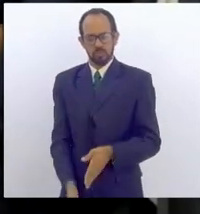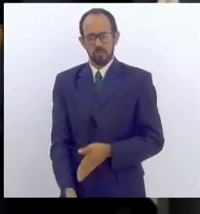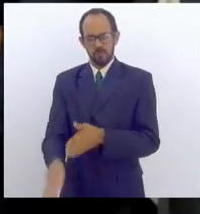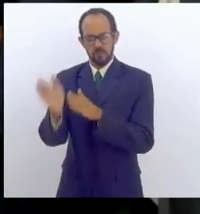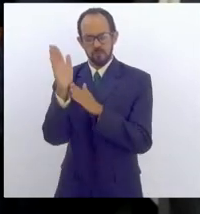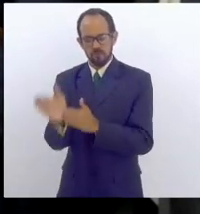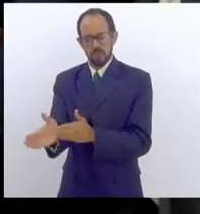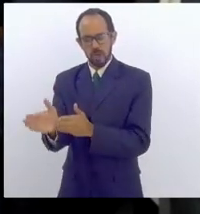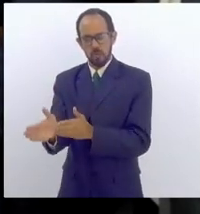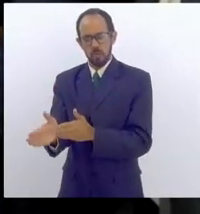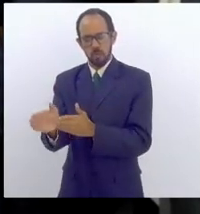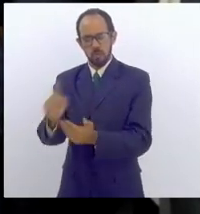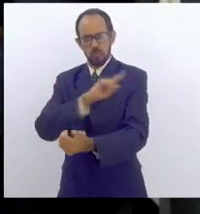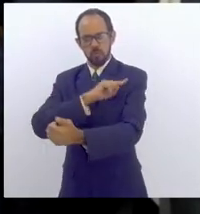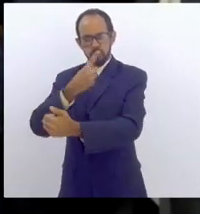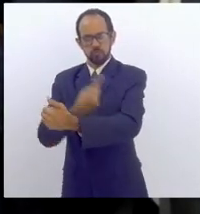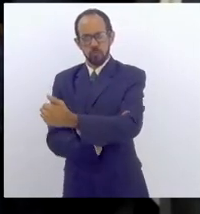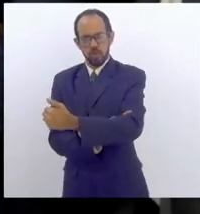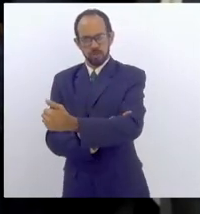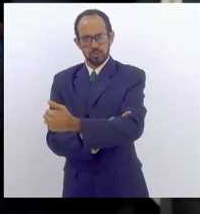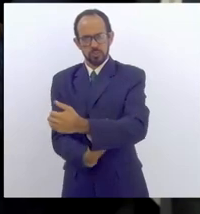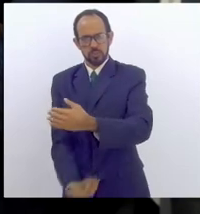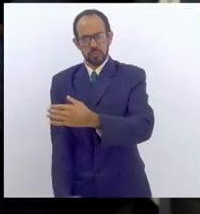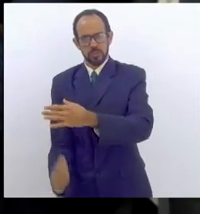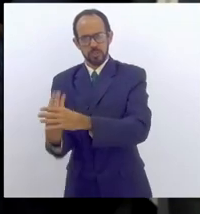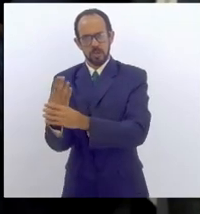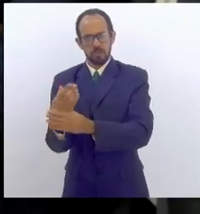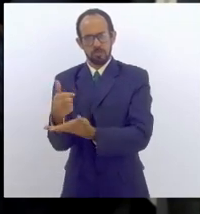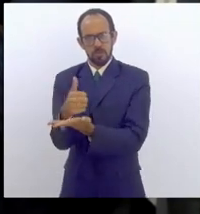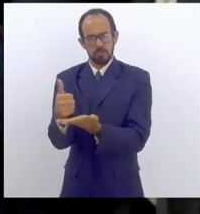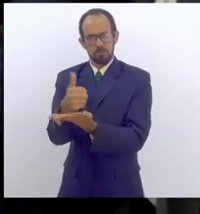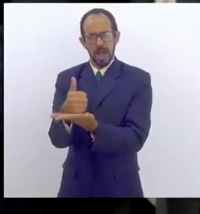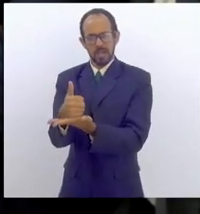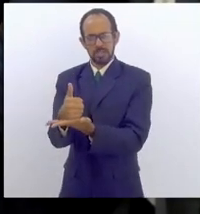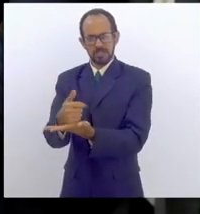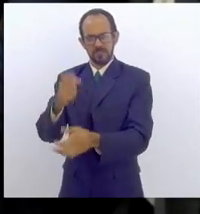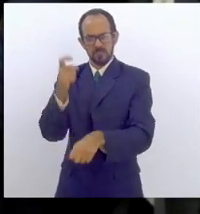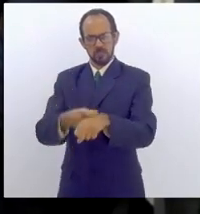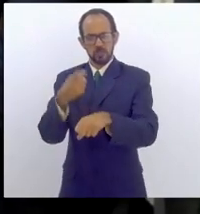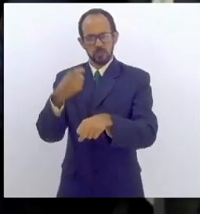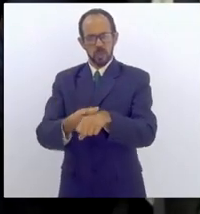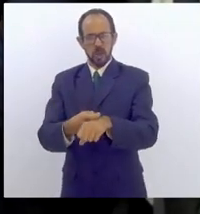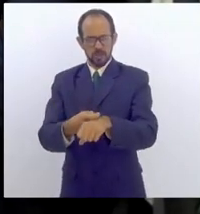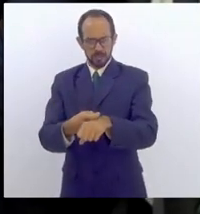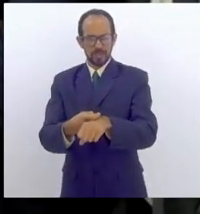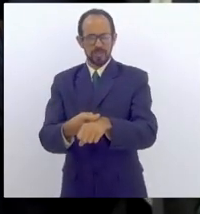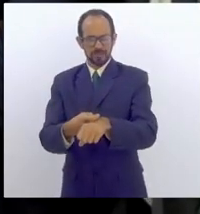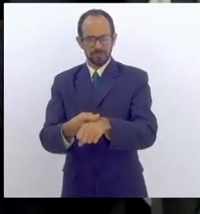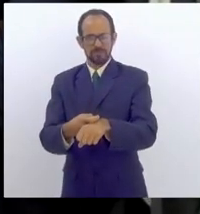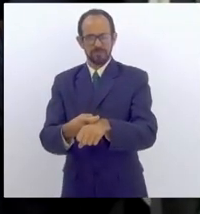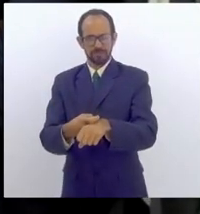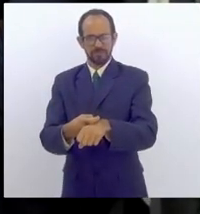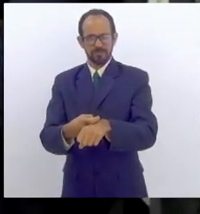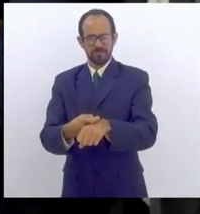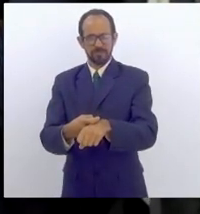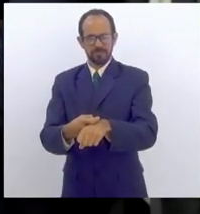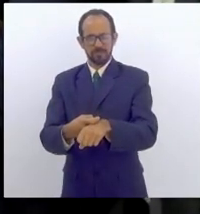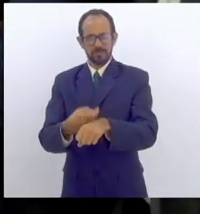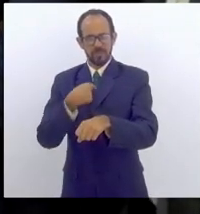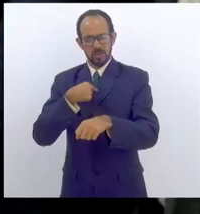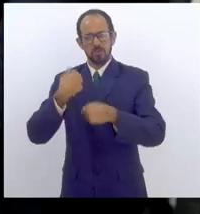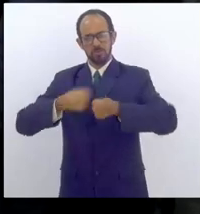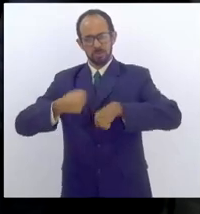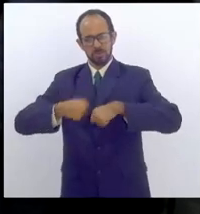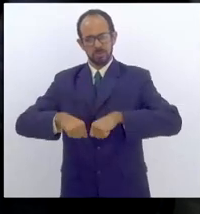absolutamente forte, formando uma base sólida nessa casa. Eu tenho que me estender e refutar